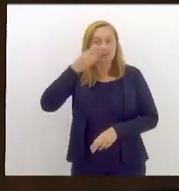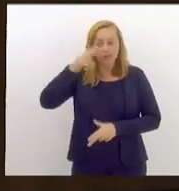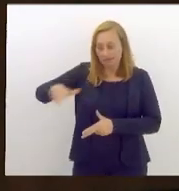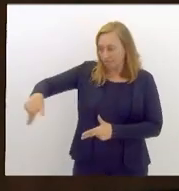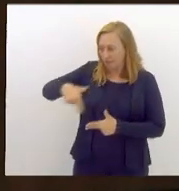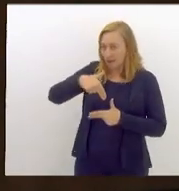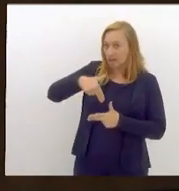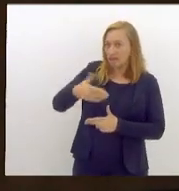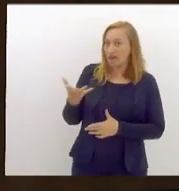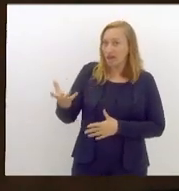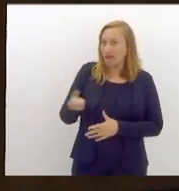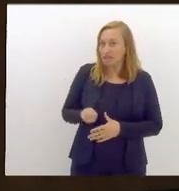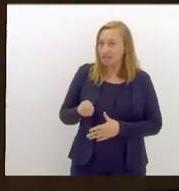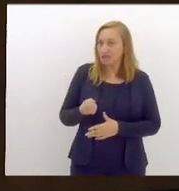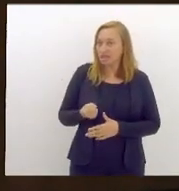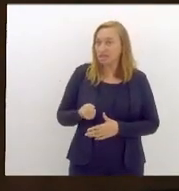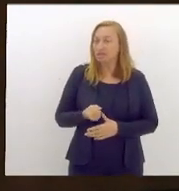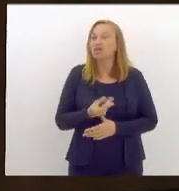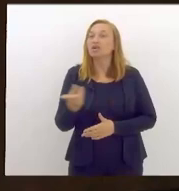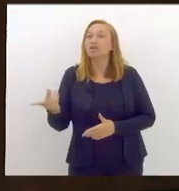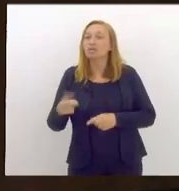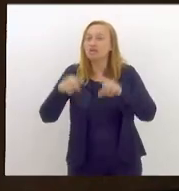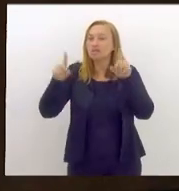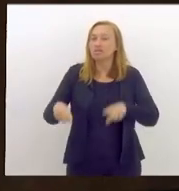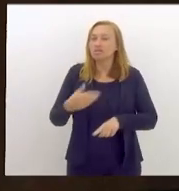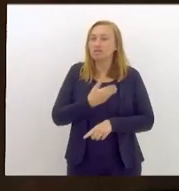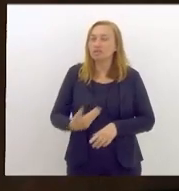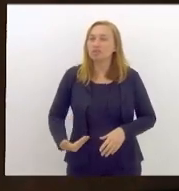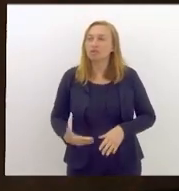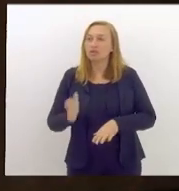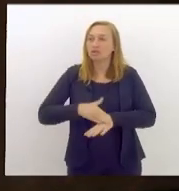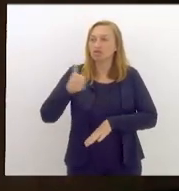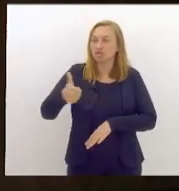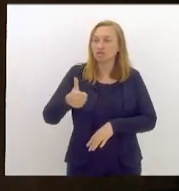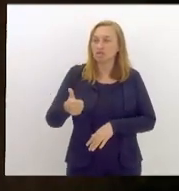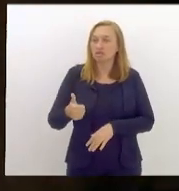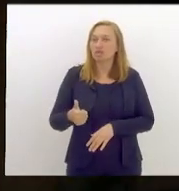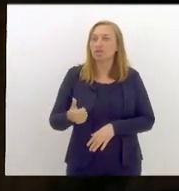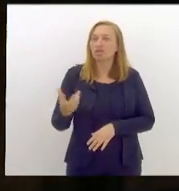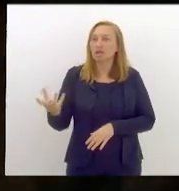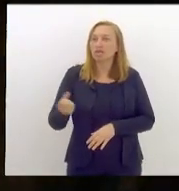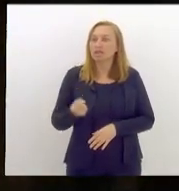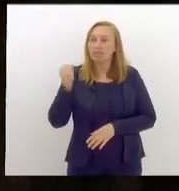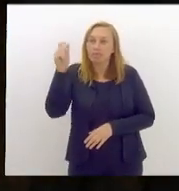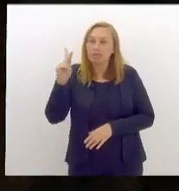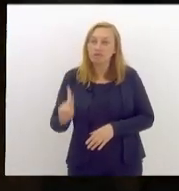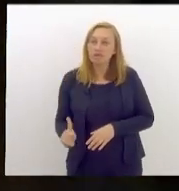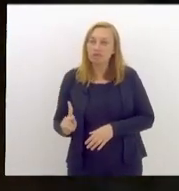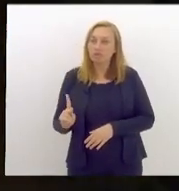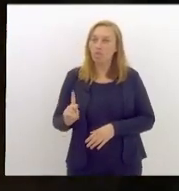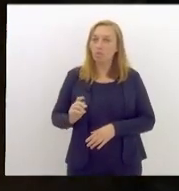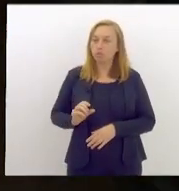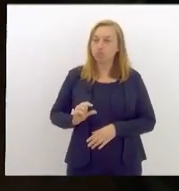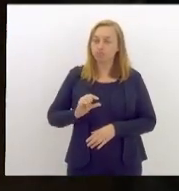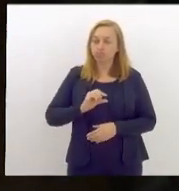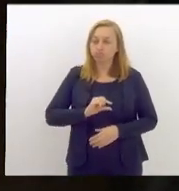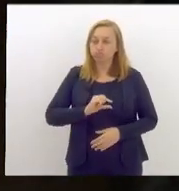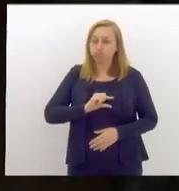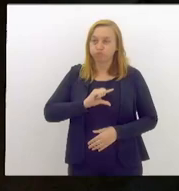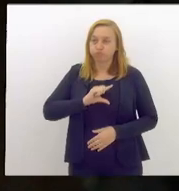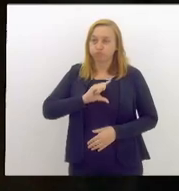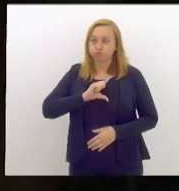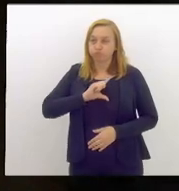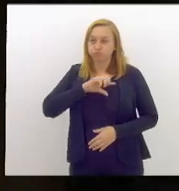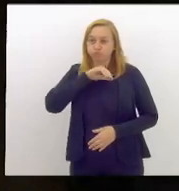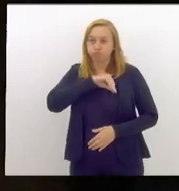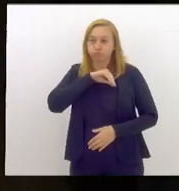que recebe enquanto os servidores que merecem um salário Digno recebem aposentadorias gordas e